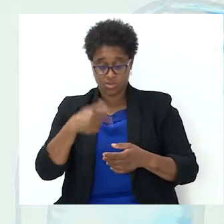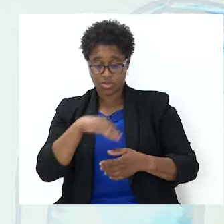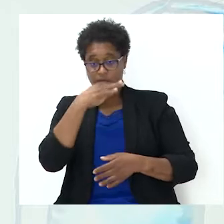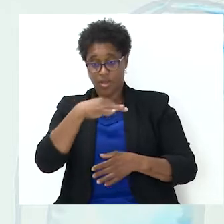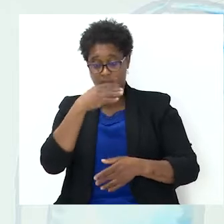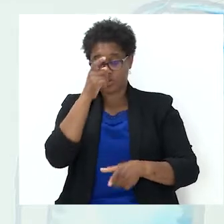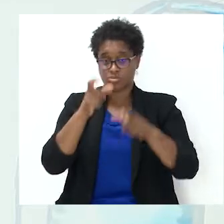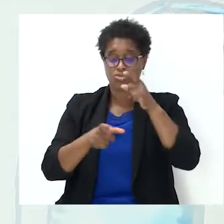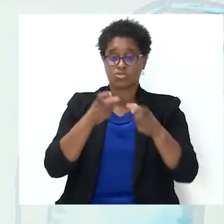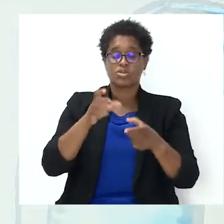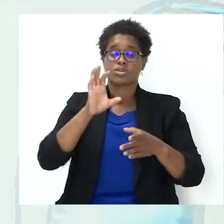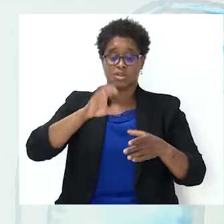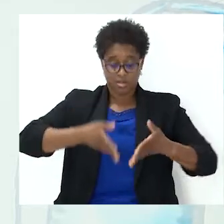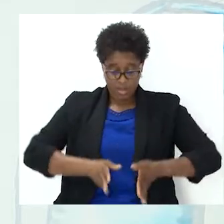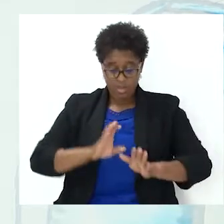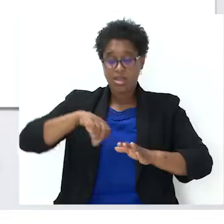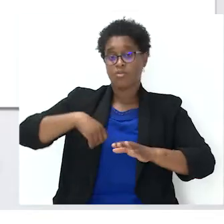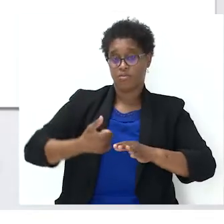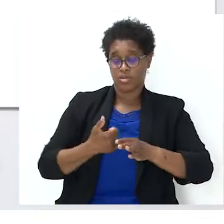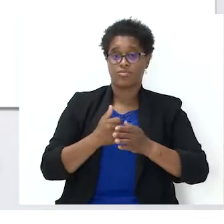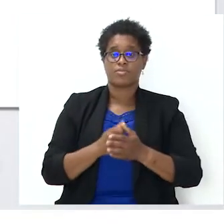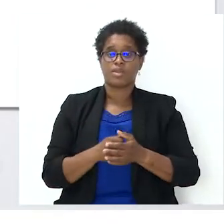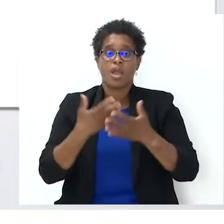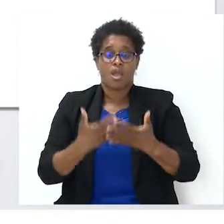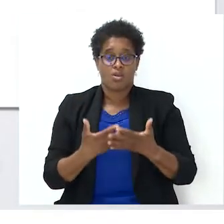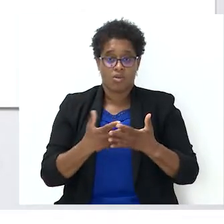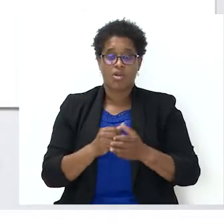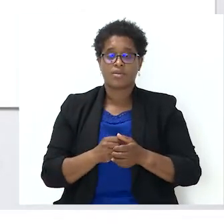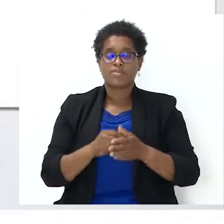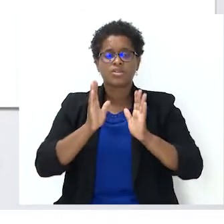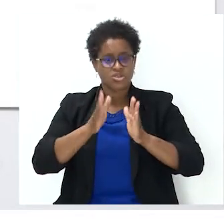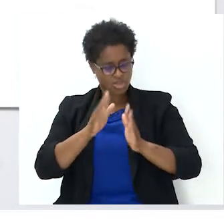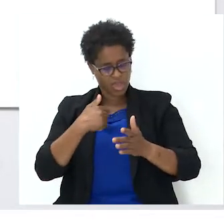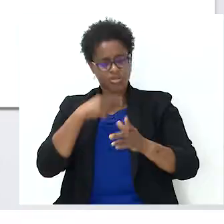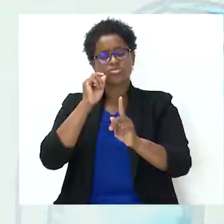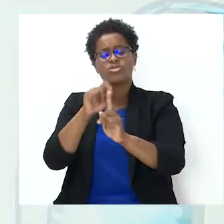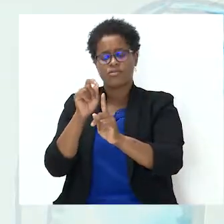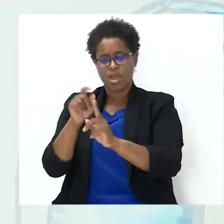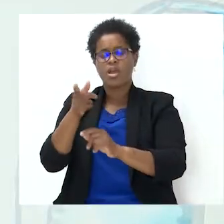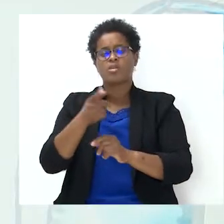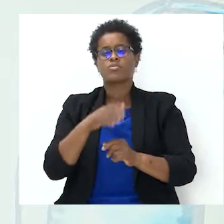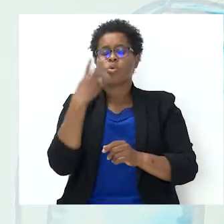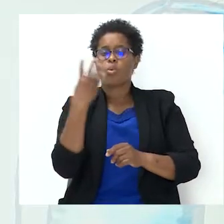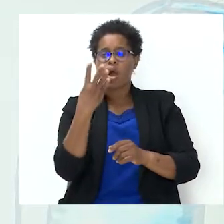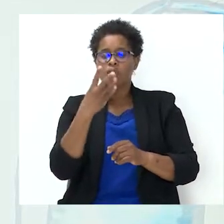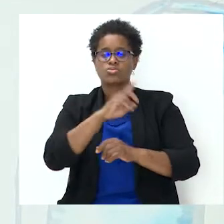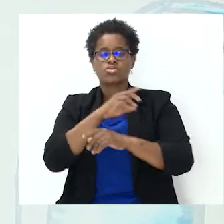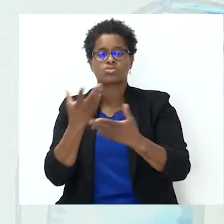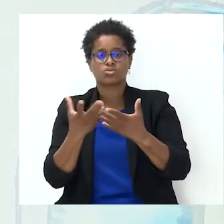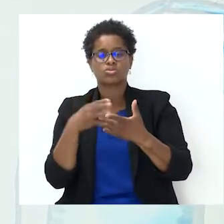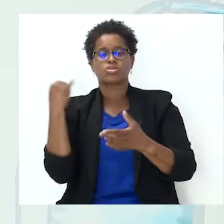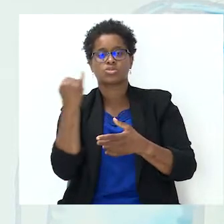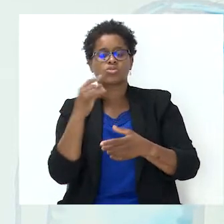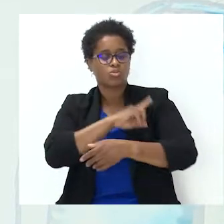dos cidadãos cabo-verdianos. Agora que já identificamos 4 órgãos do